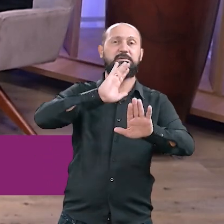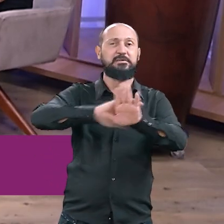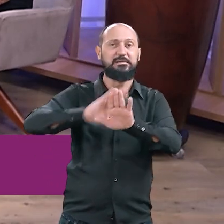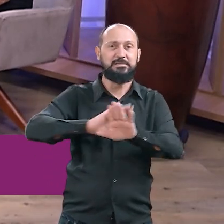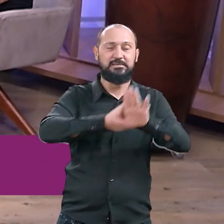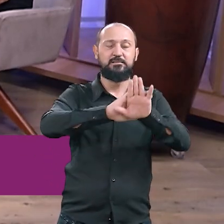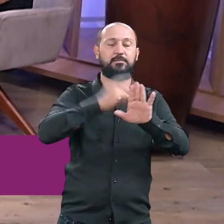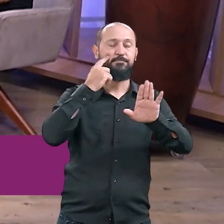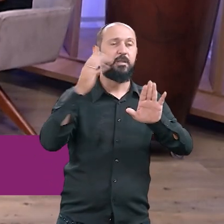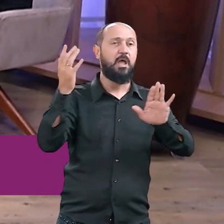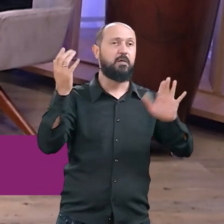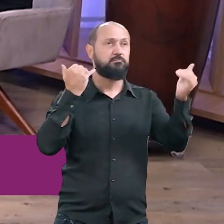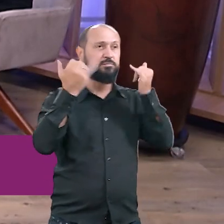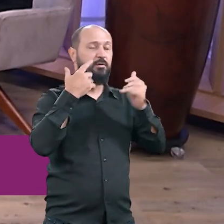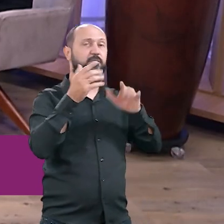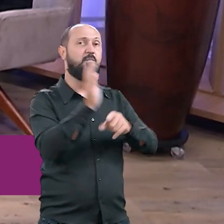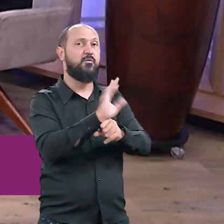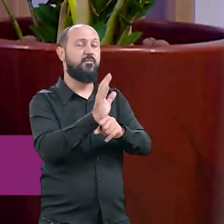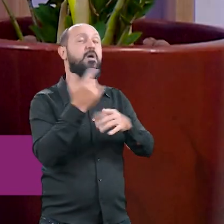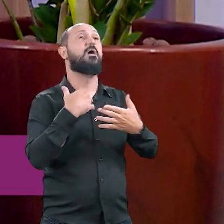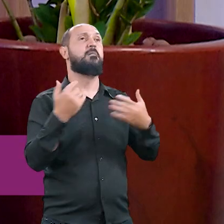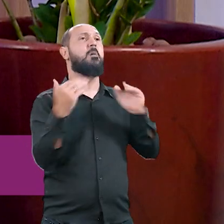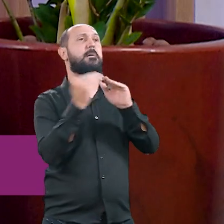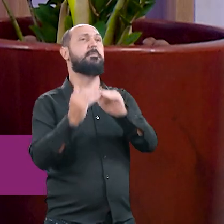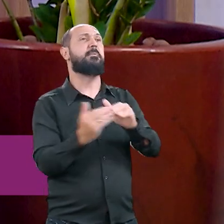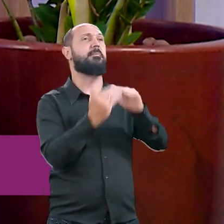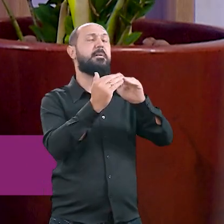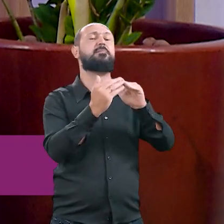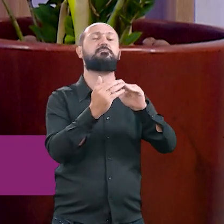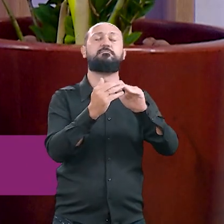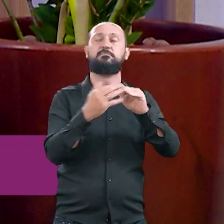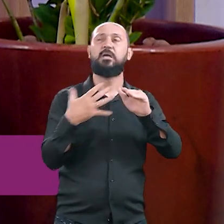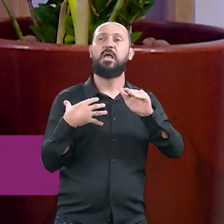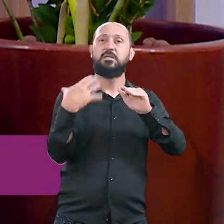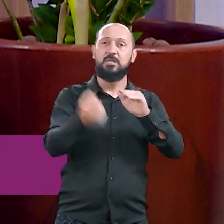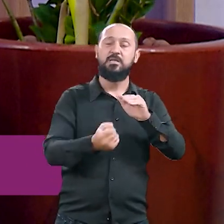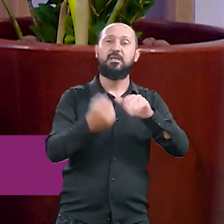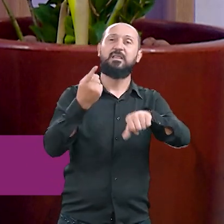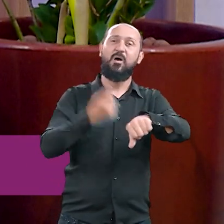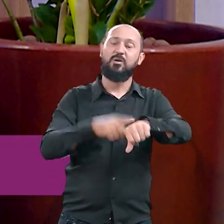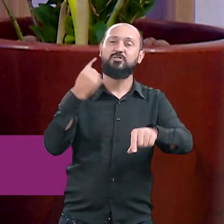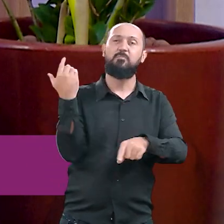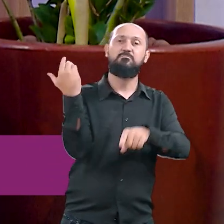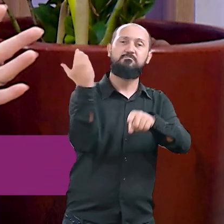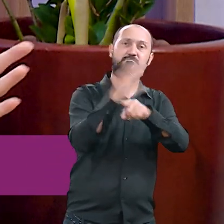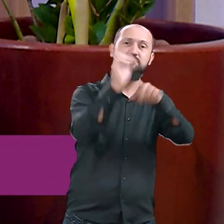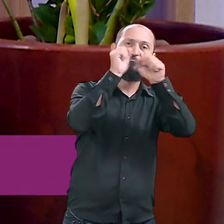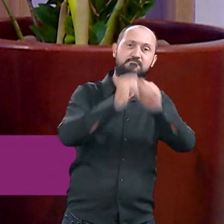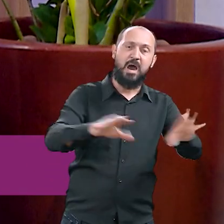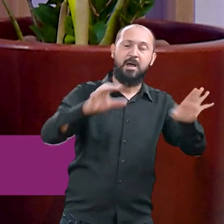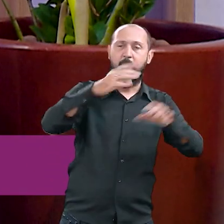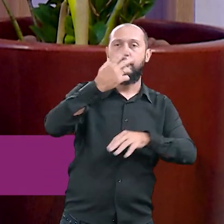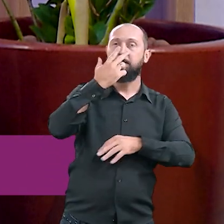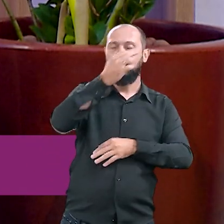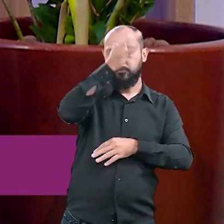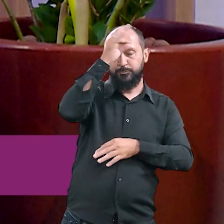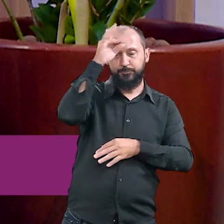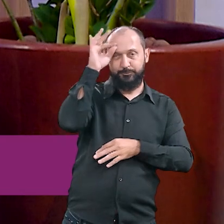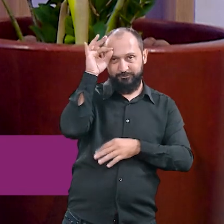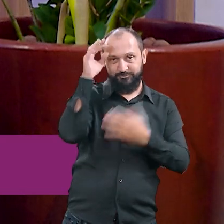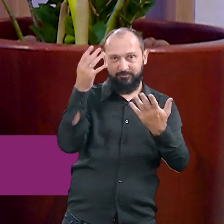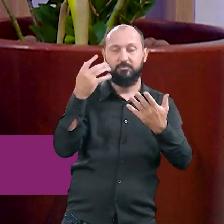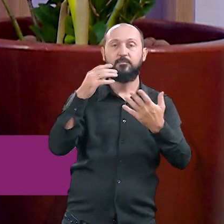aí há décadas já, colocaram a voz dela cantando aquela música Ainda Somos os Mesmos e Vivemos como os Nossos Pais, o que faz